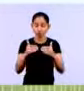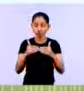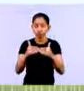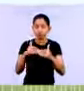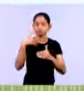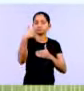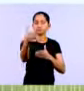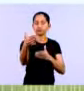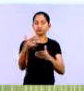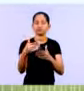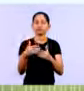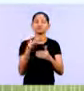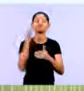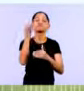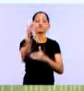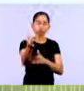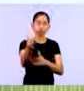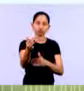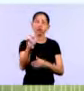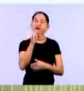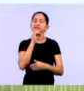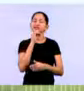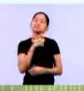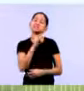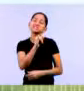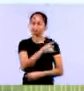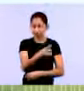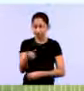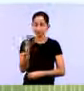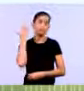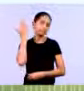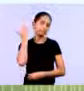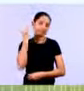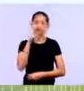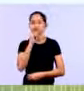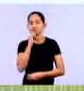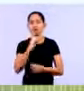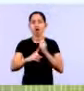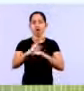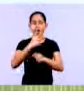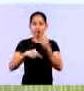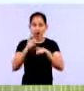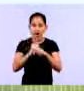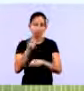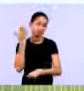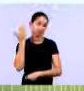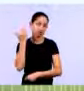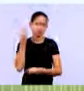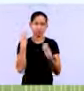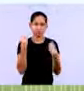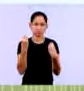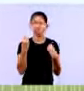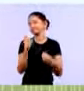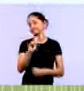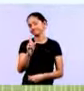sobre uma compra que eu fiz semana passada, semana retrasada, ano passado. Só daí para